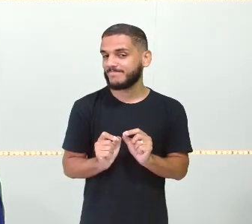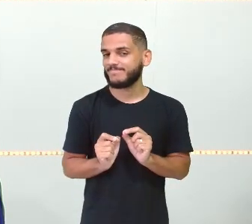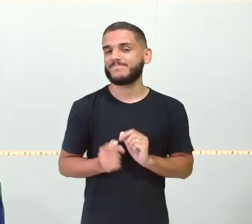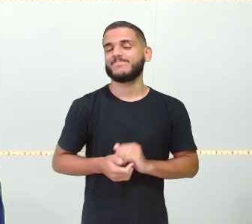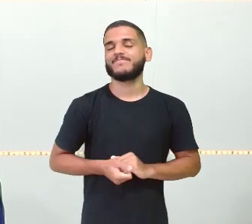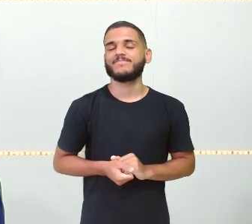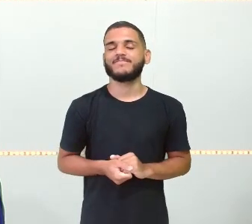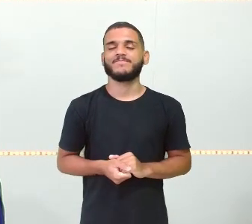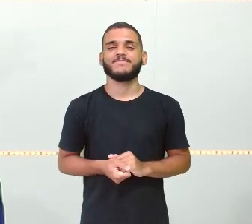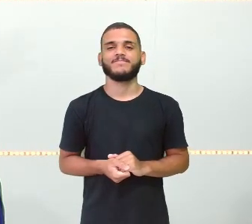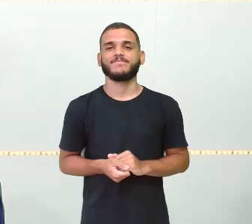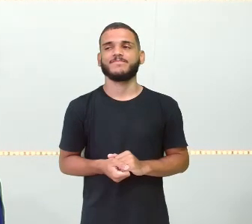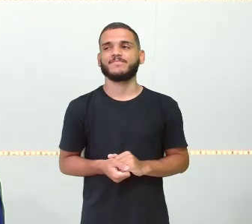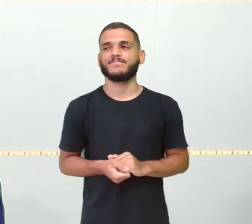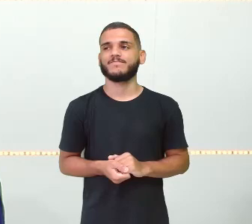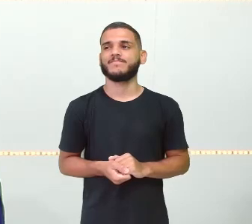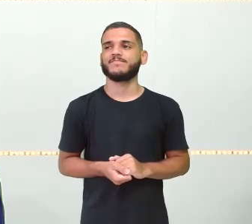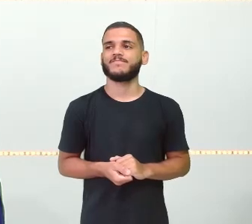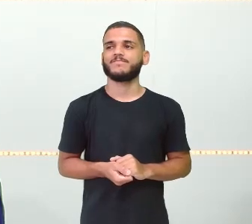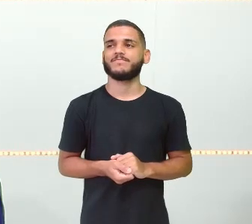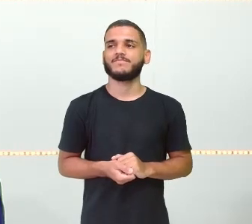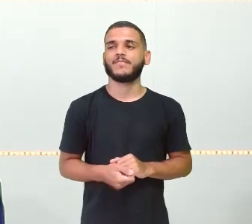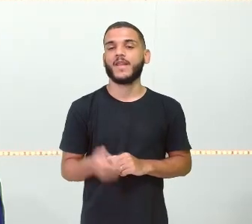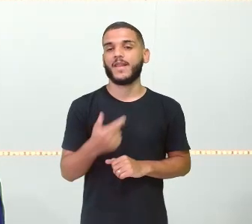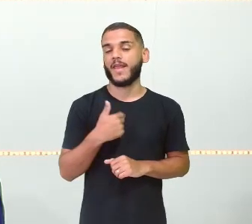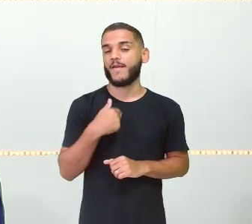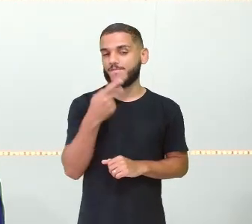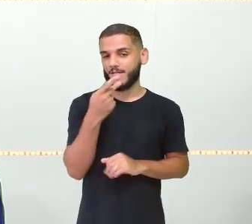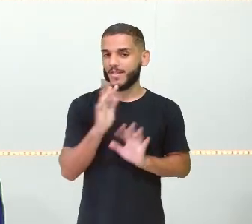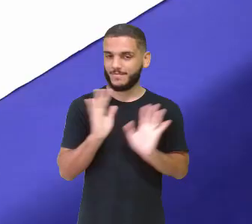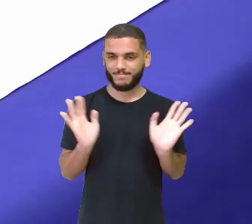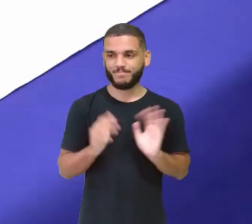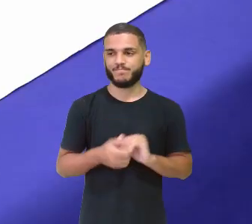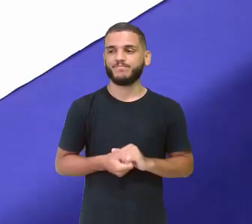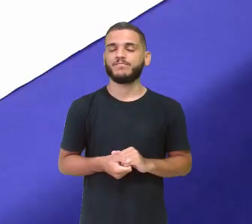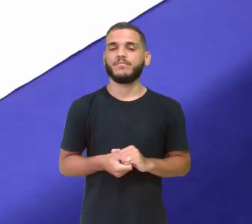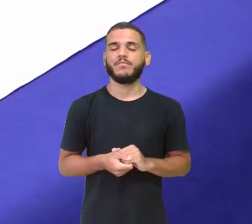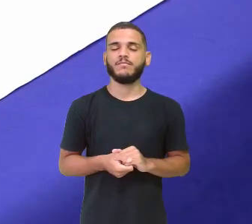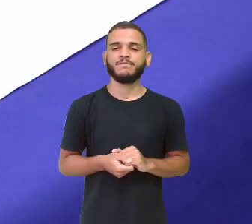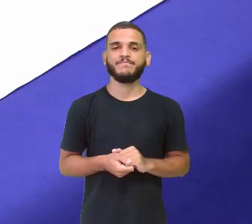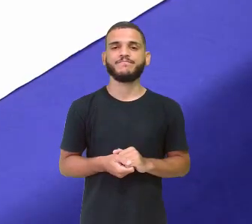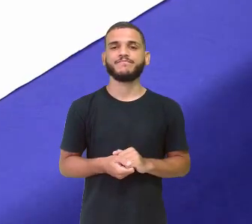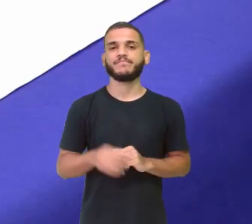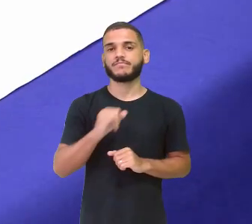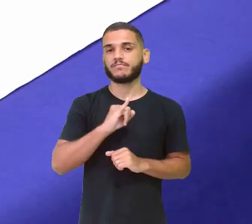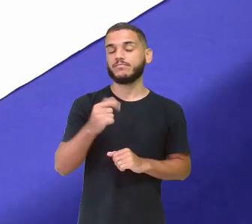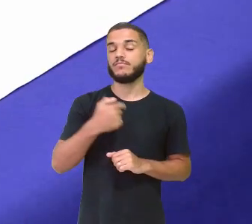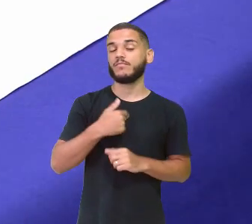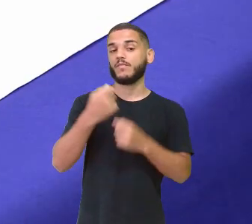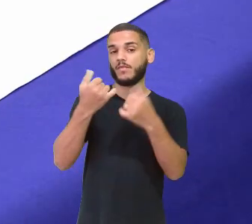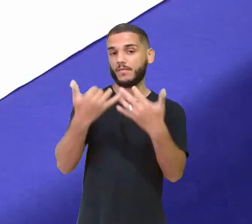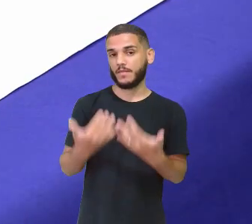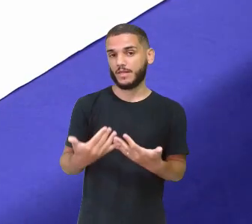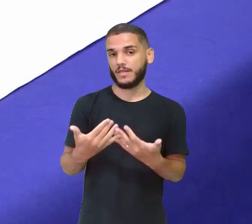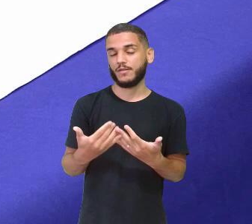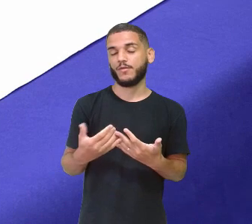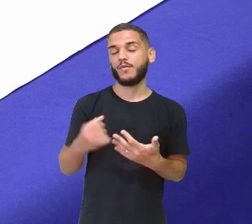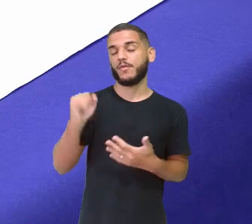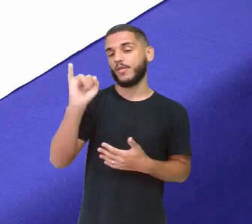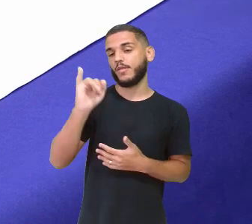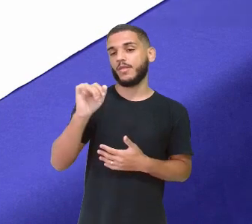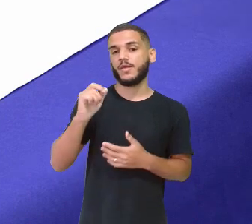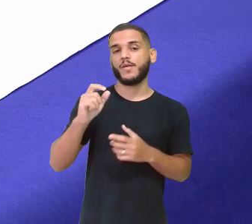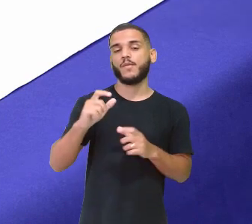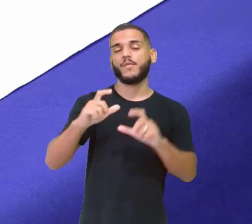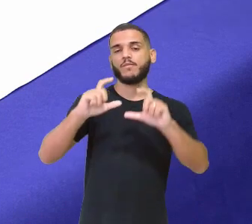me dizem? Ah, eu vou contar. Se eu estou falando de uma figura que tem 6 faces, eu